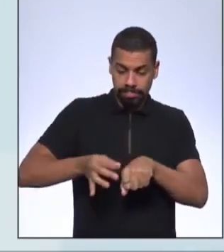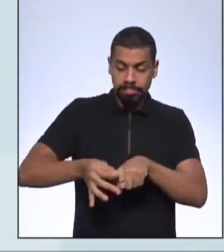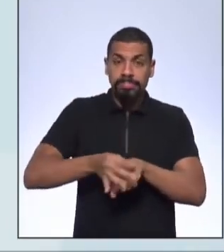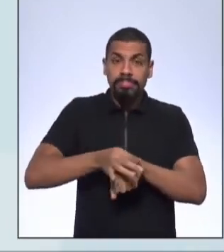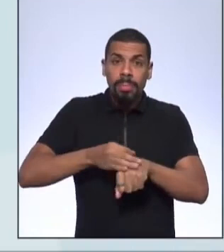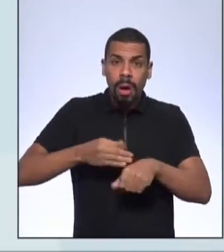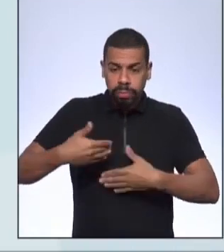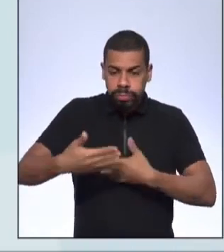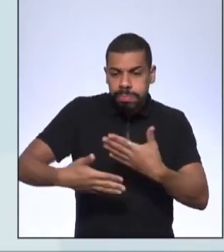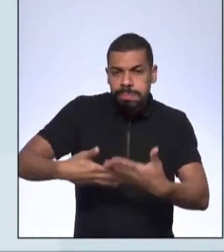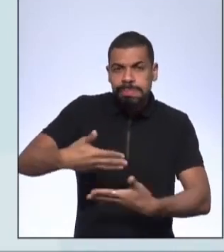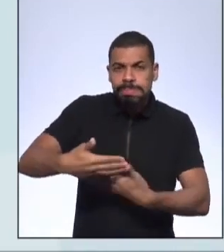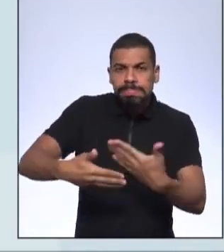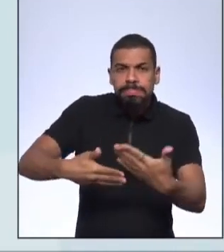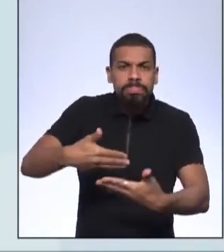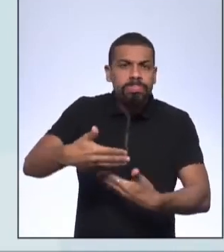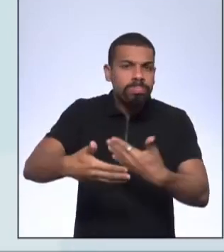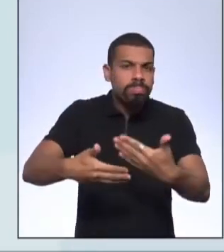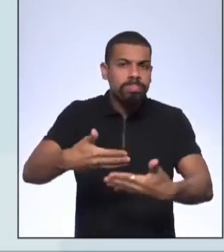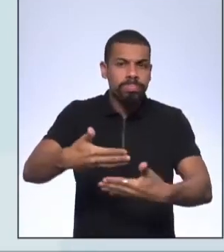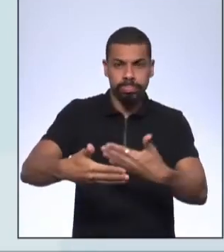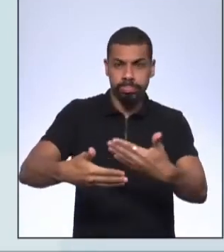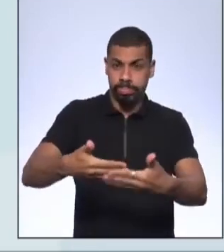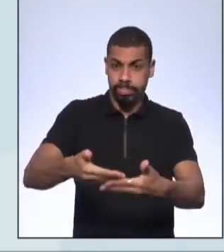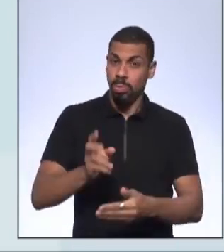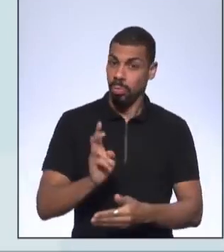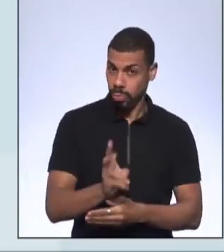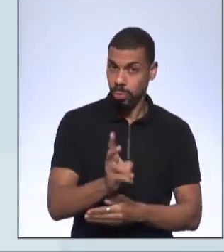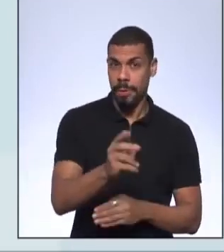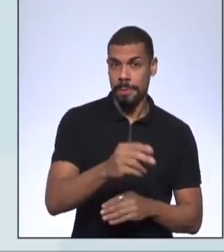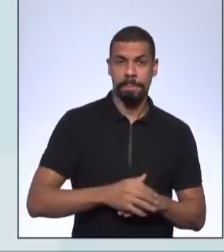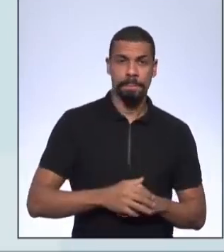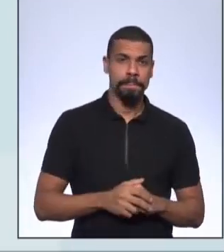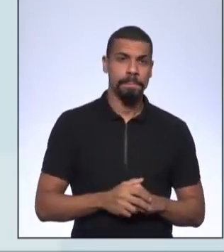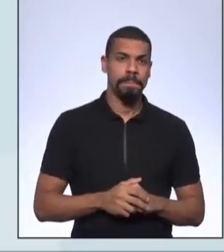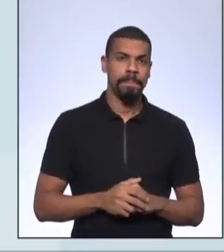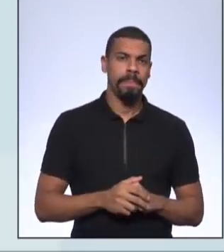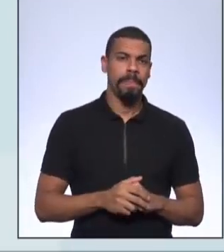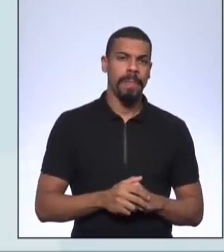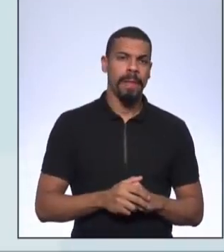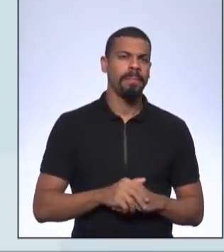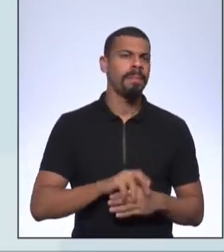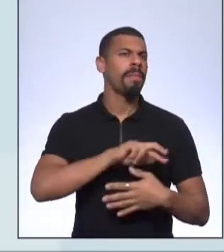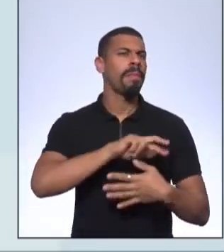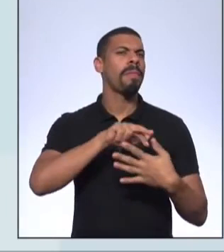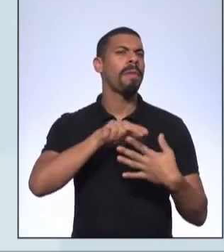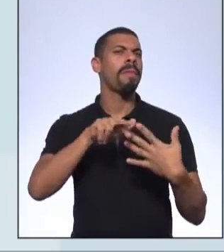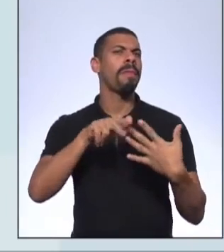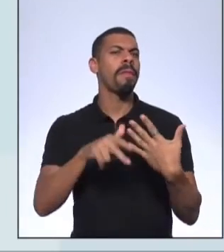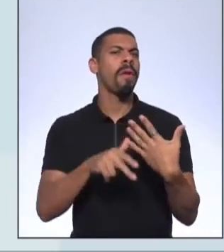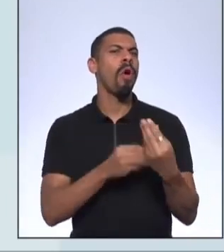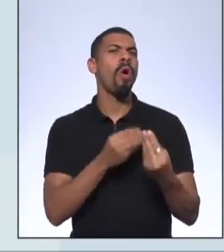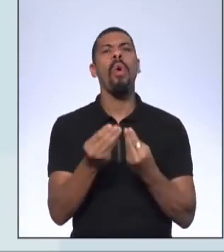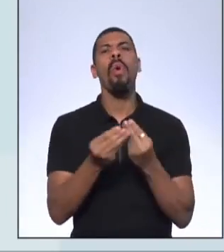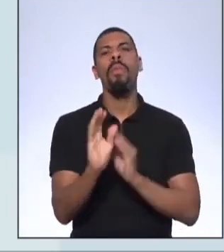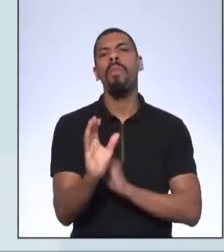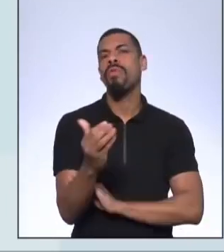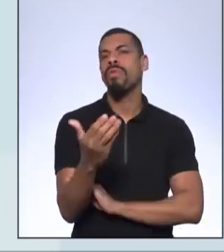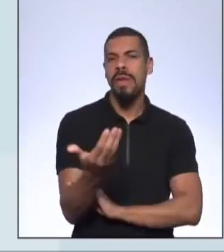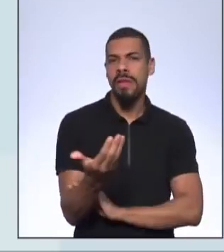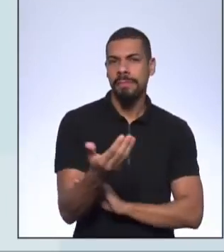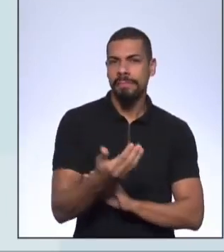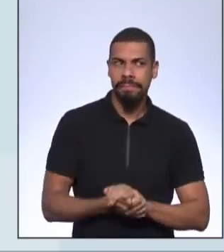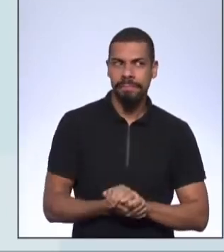se regenerando, continuam se multiplicando, ok? Para diversos fatores. Mas como isso ocorre?